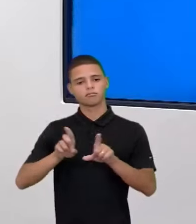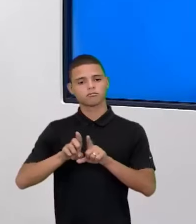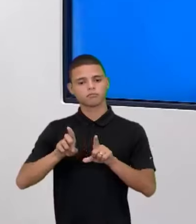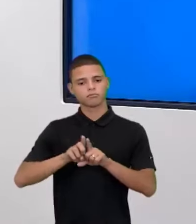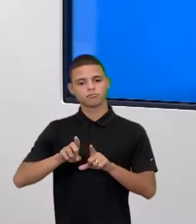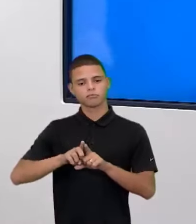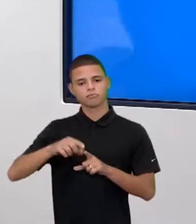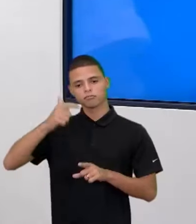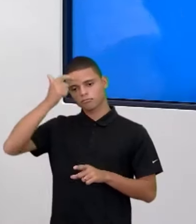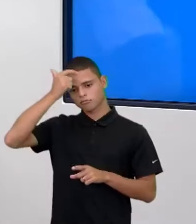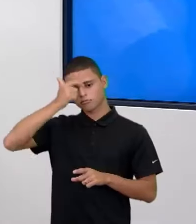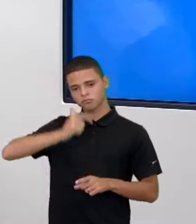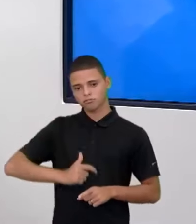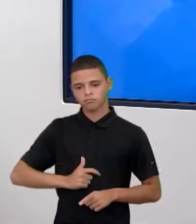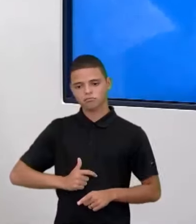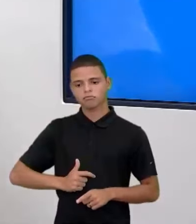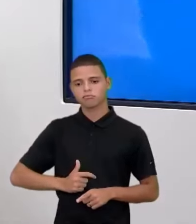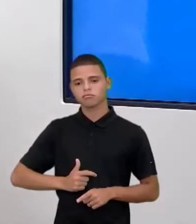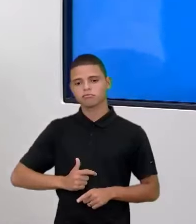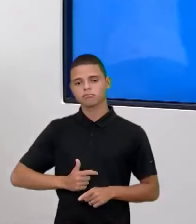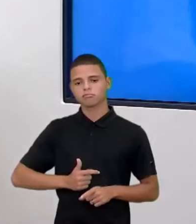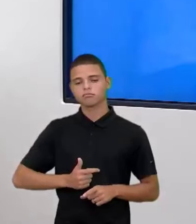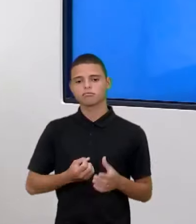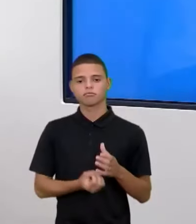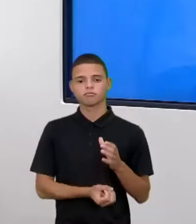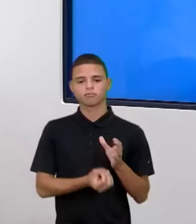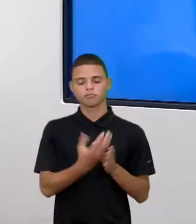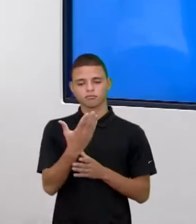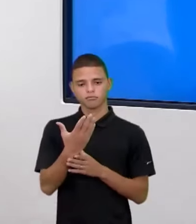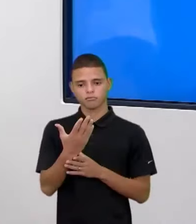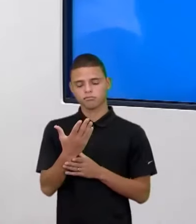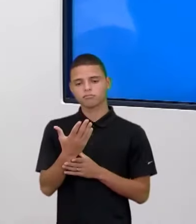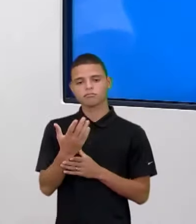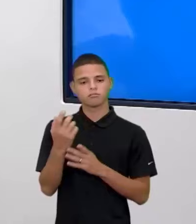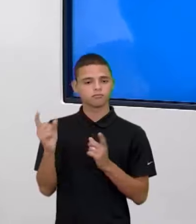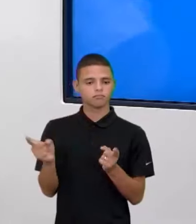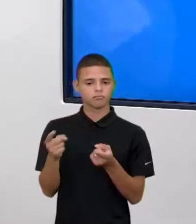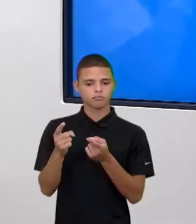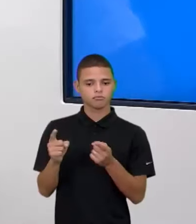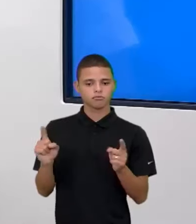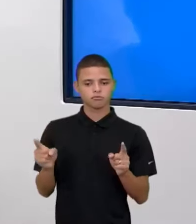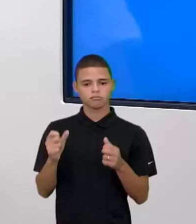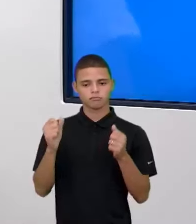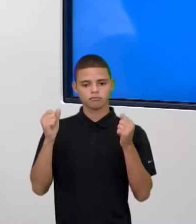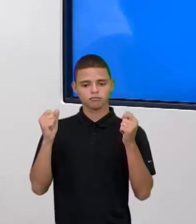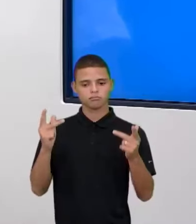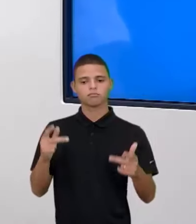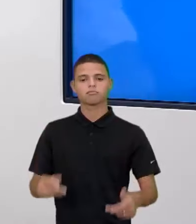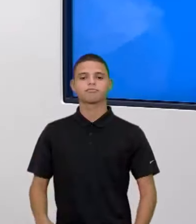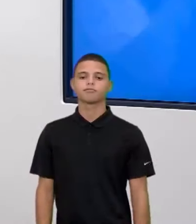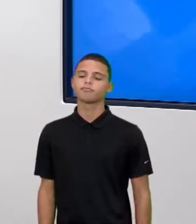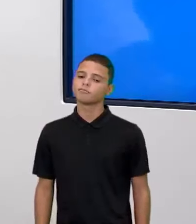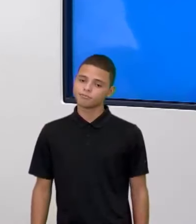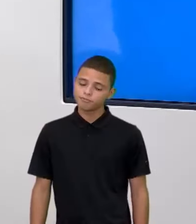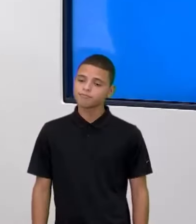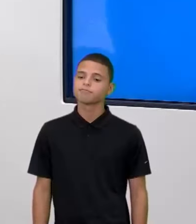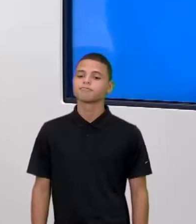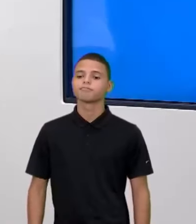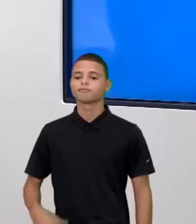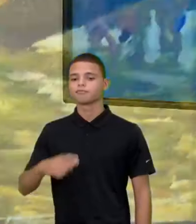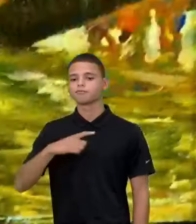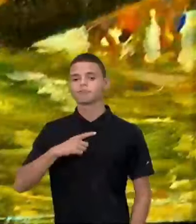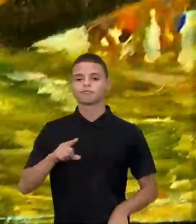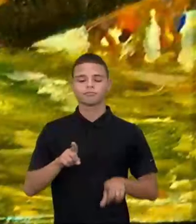corpo, e transformar isso em elemento musical. E, finalmente, nós temos a questão